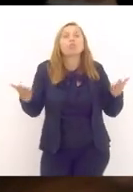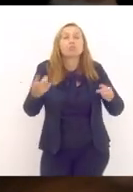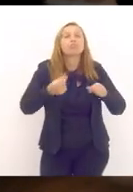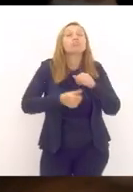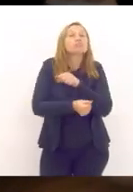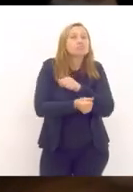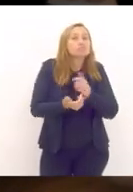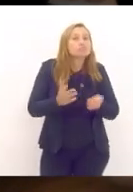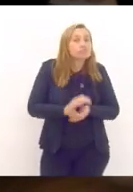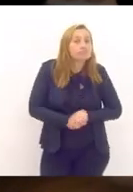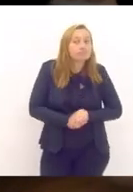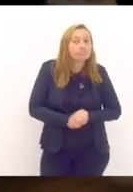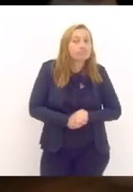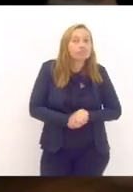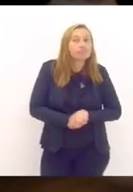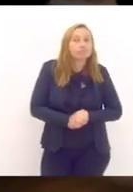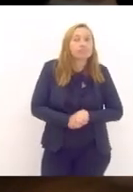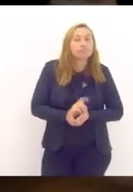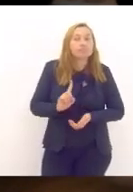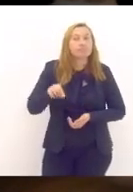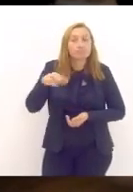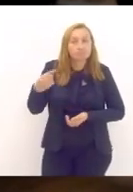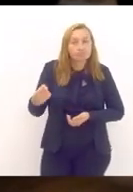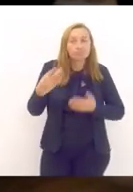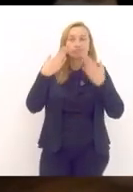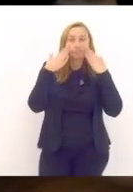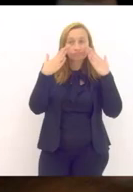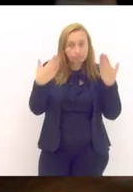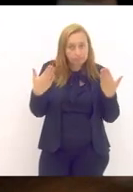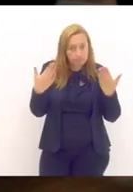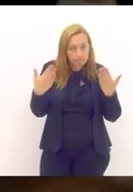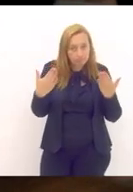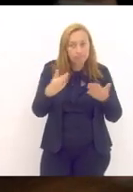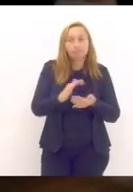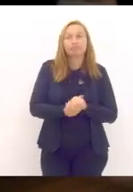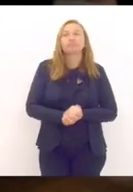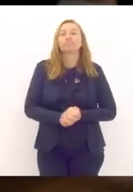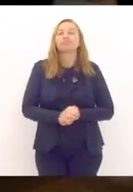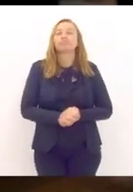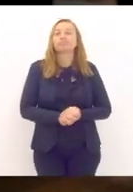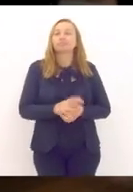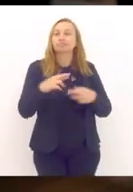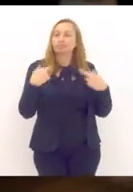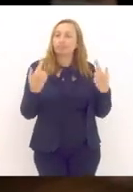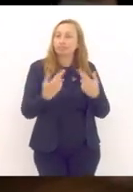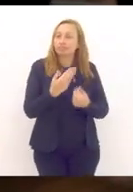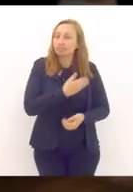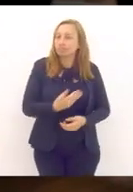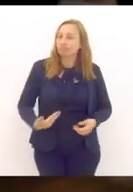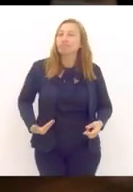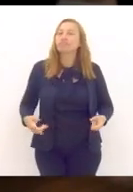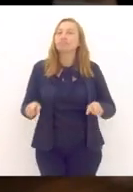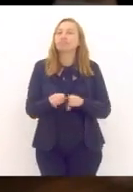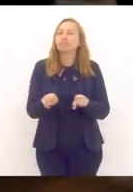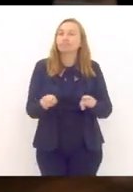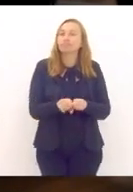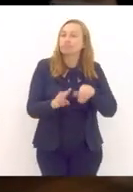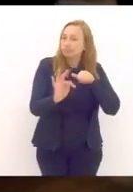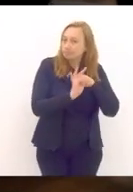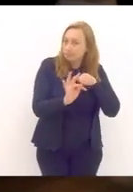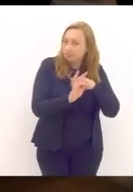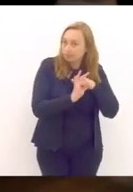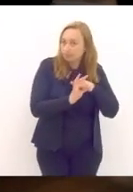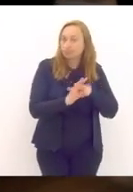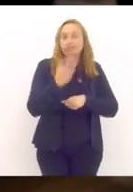foram esses. Então, que nas próximas exibições, nas próximas audiências, possam vir também técnicos ou